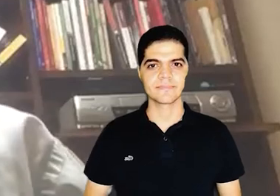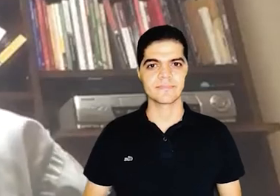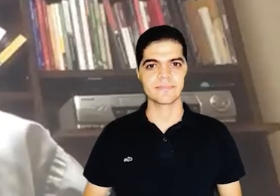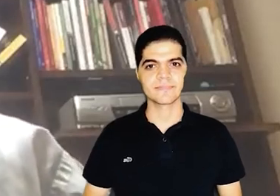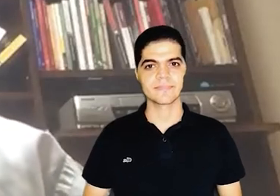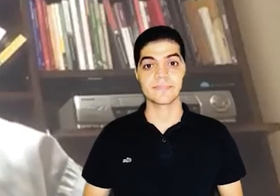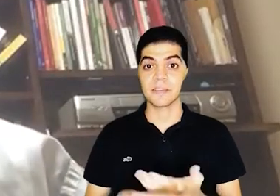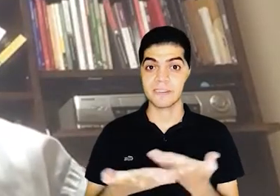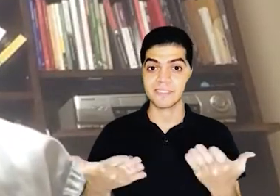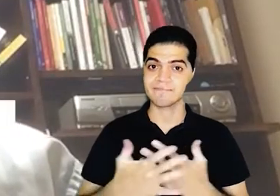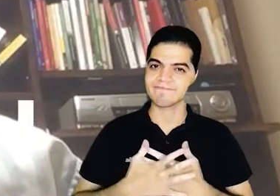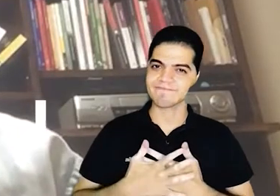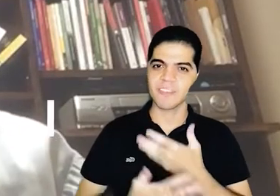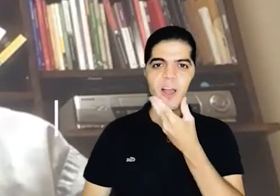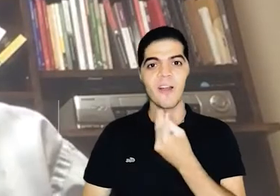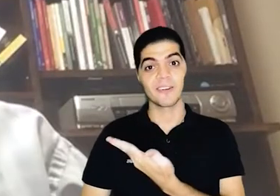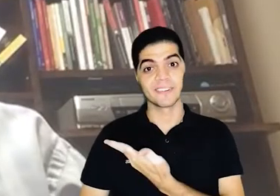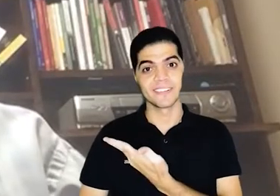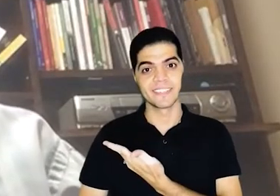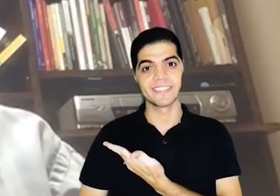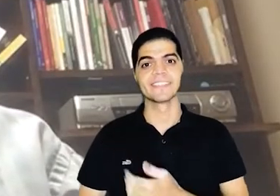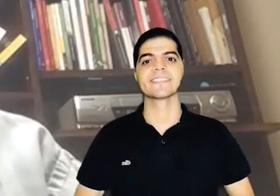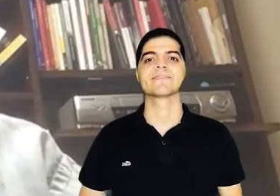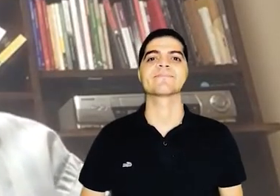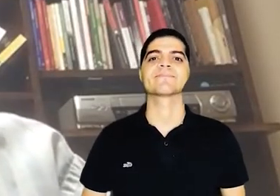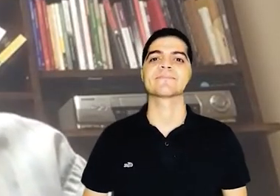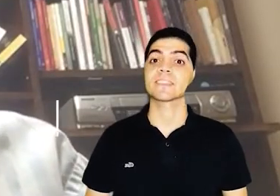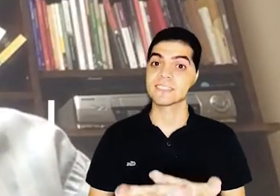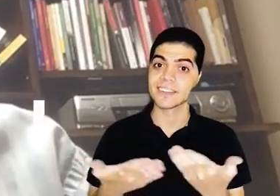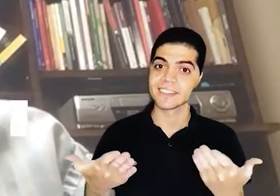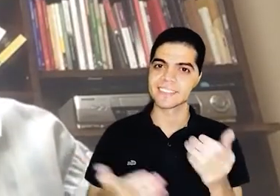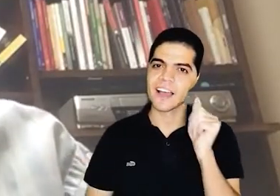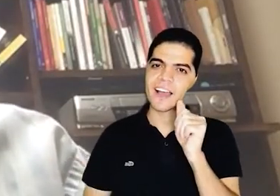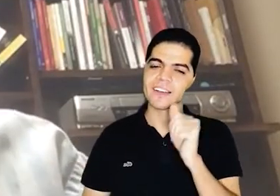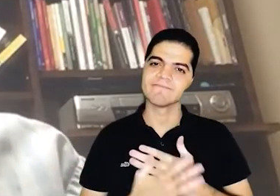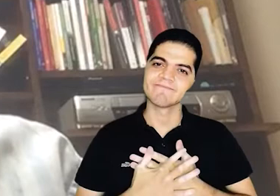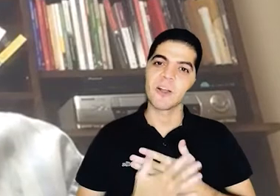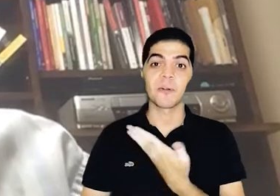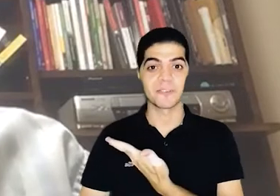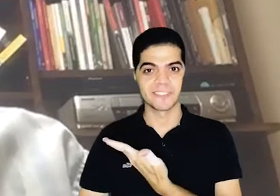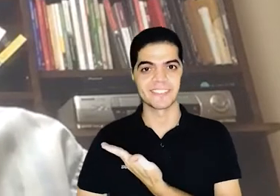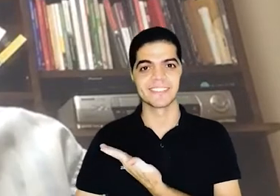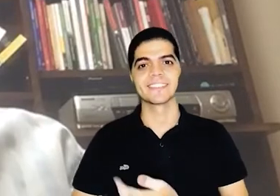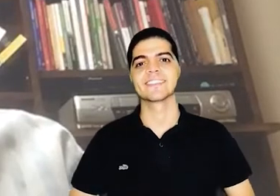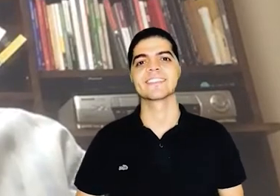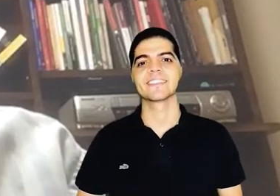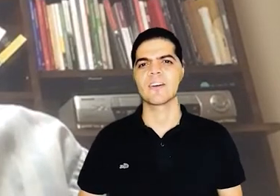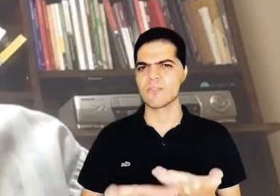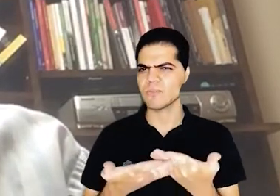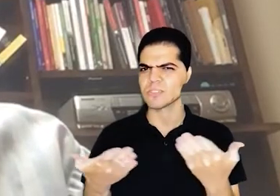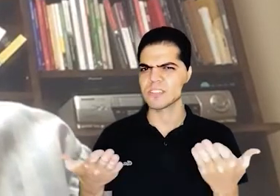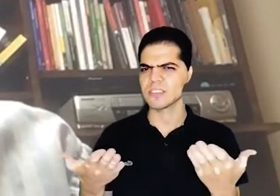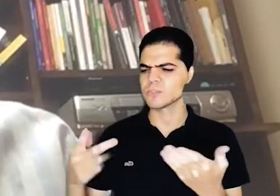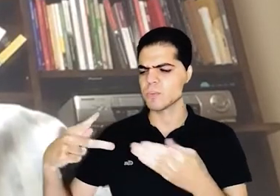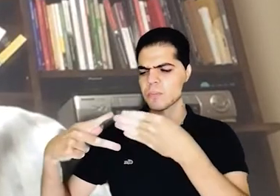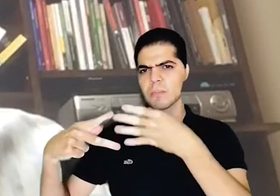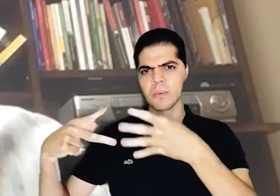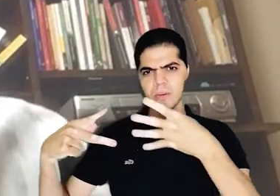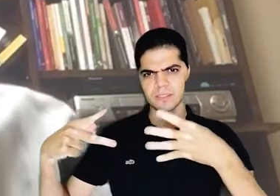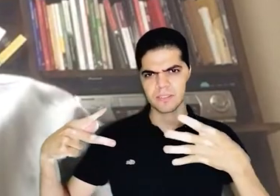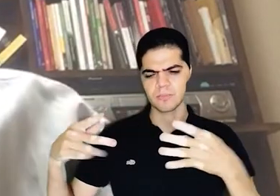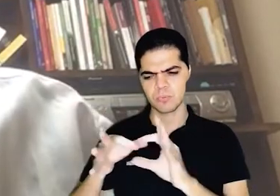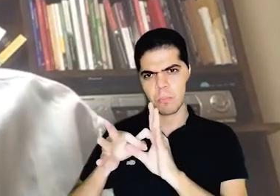o prezado colega a Prezada colega você já acessou